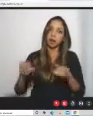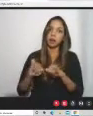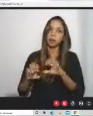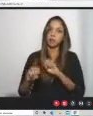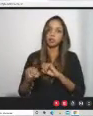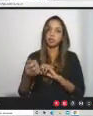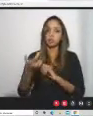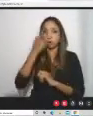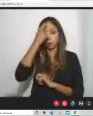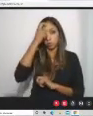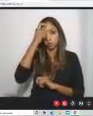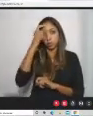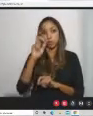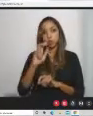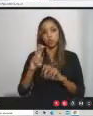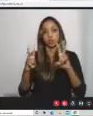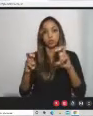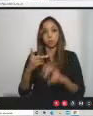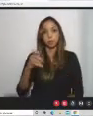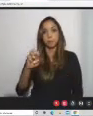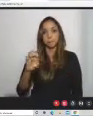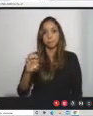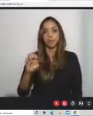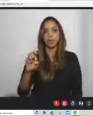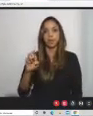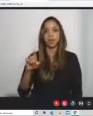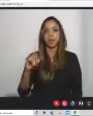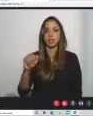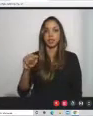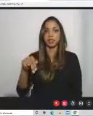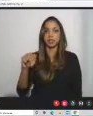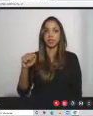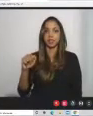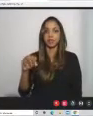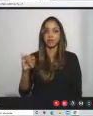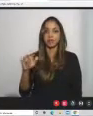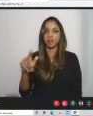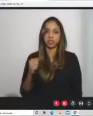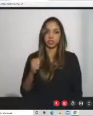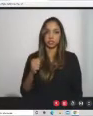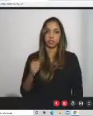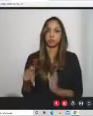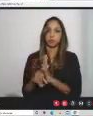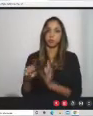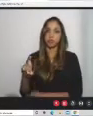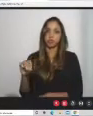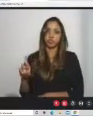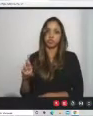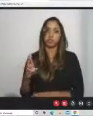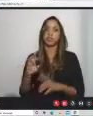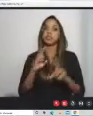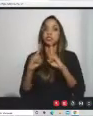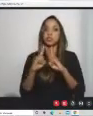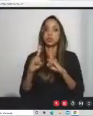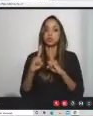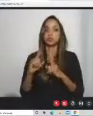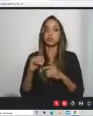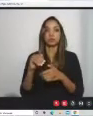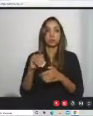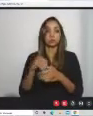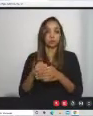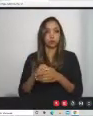Vereador Éder Rodrigues Queiroz. Como o projeto está em segunda discussão, em segunda votação, Em discussão, em votação,